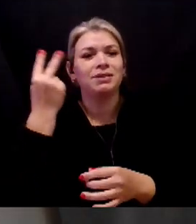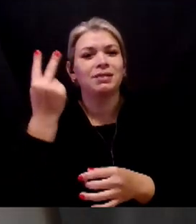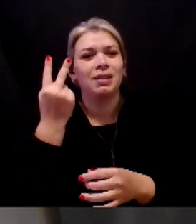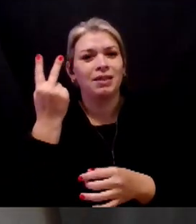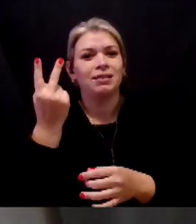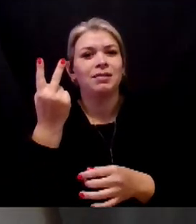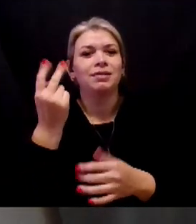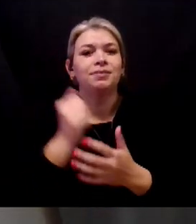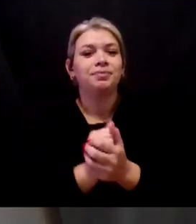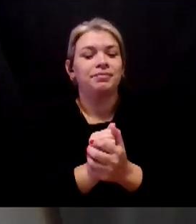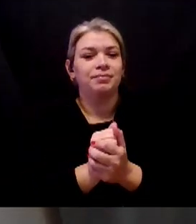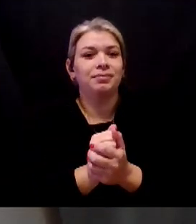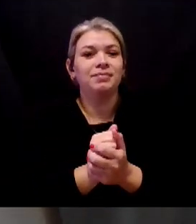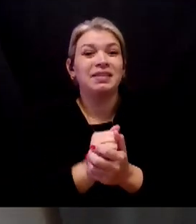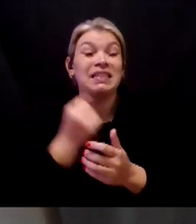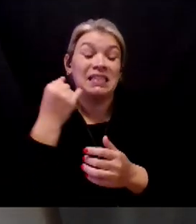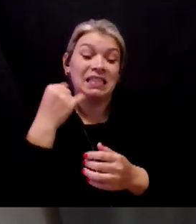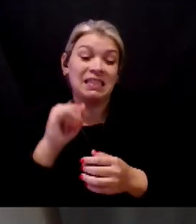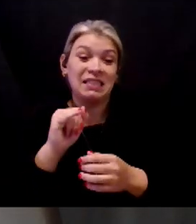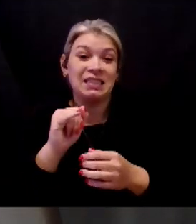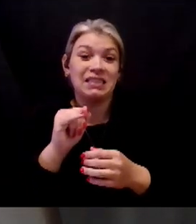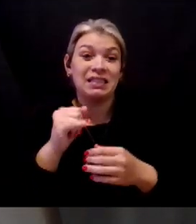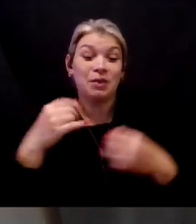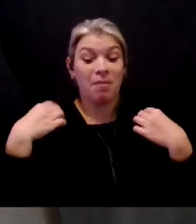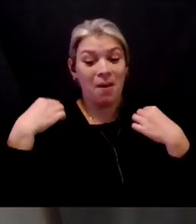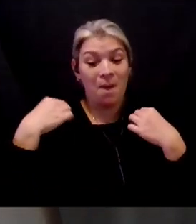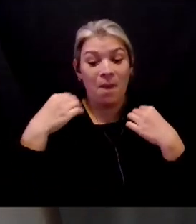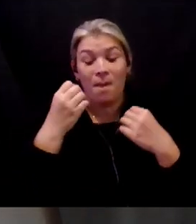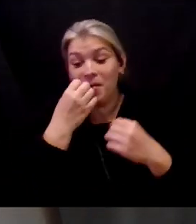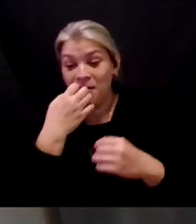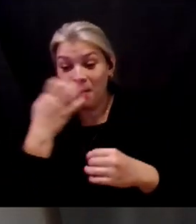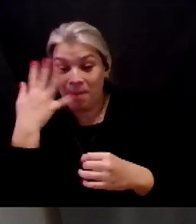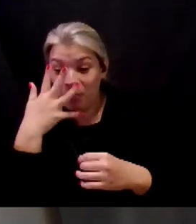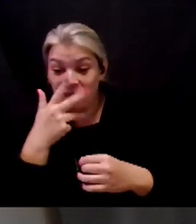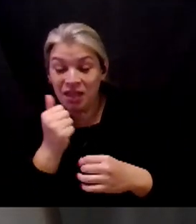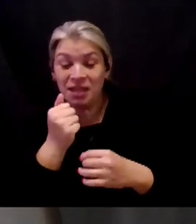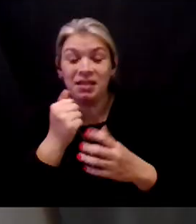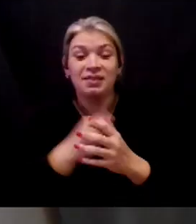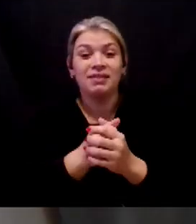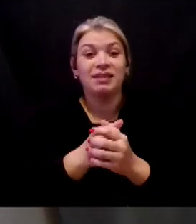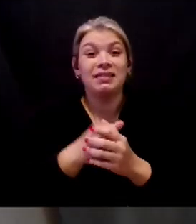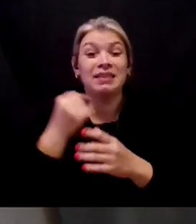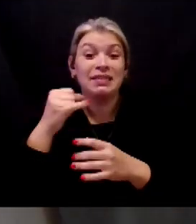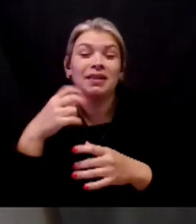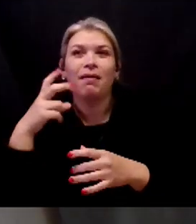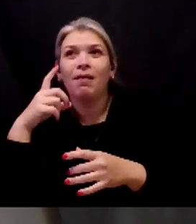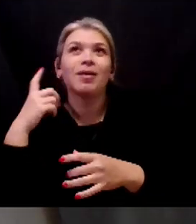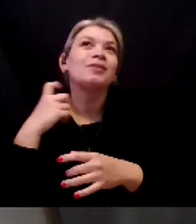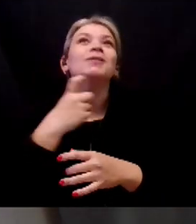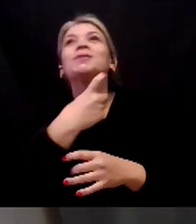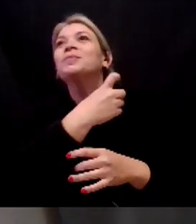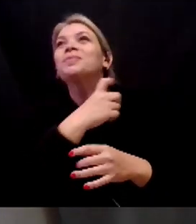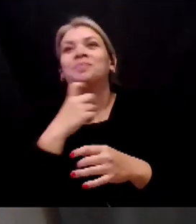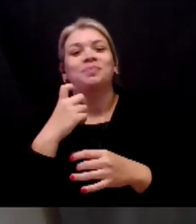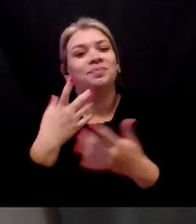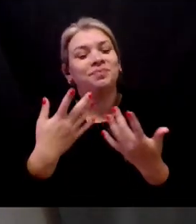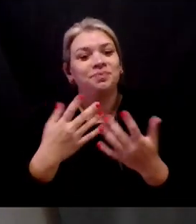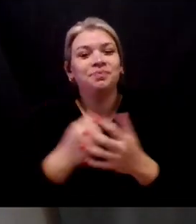com uma roupinha X, quando elas passam o batonzinho, quando elas passam o perfume. Então isso vai, né, mostrando para a